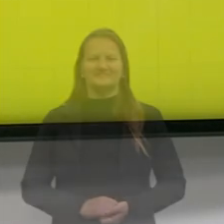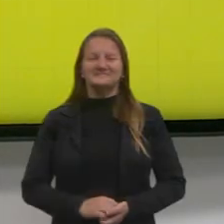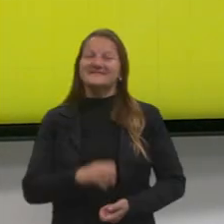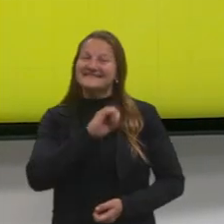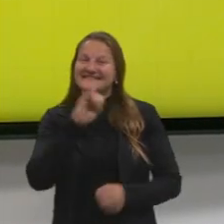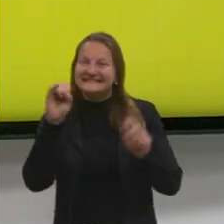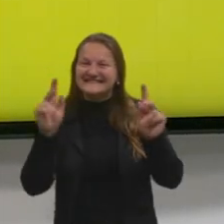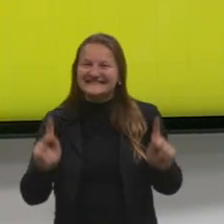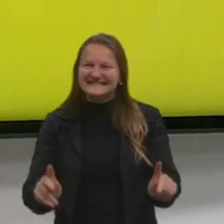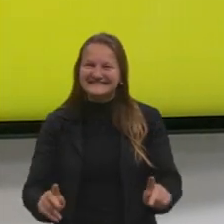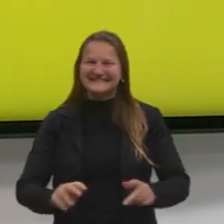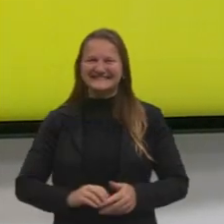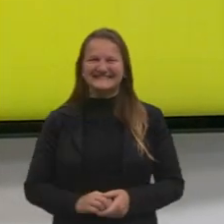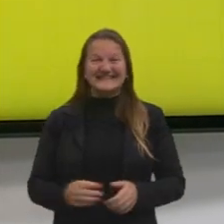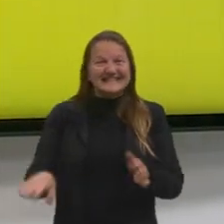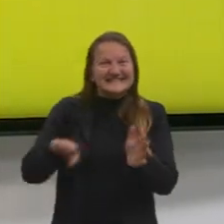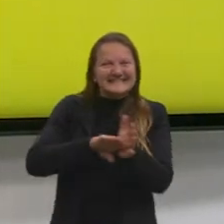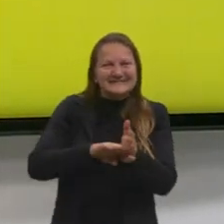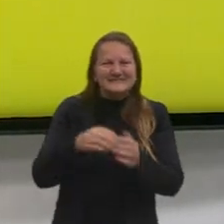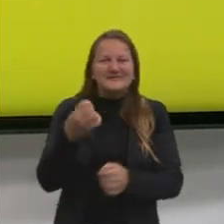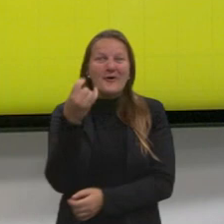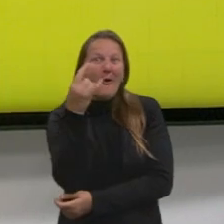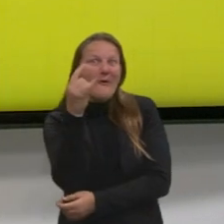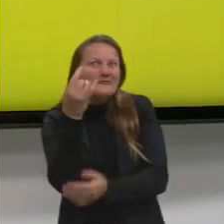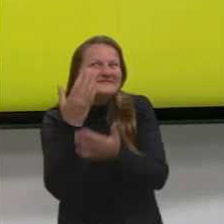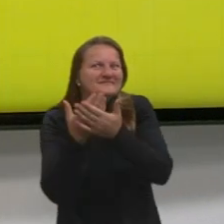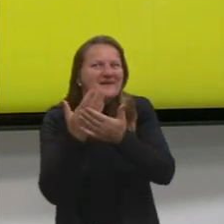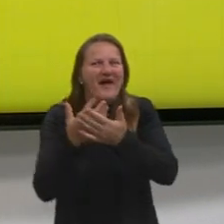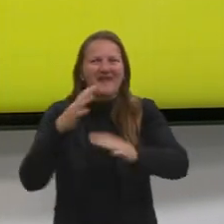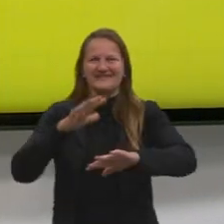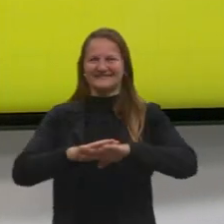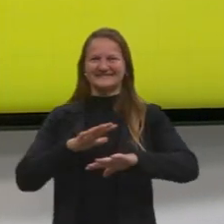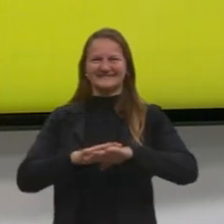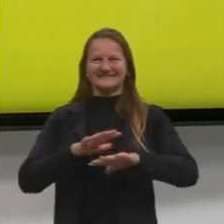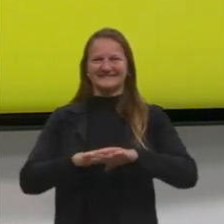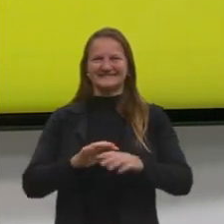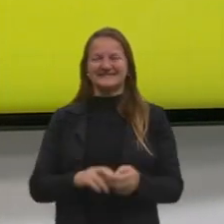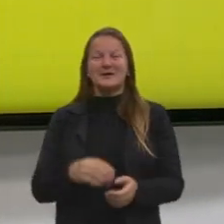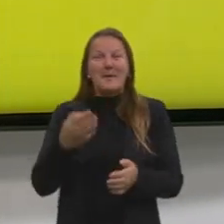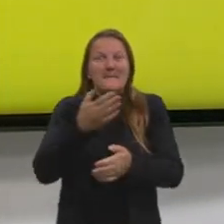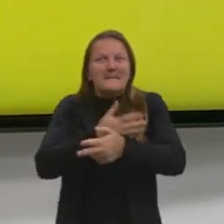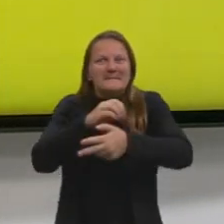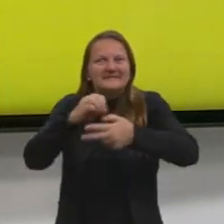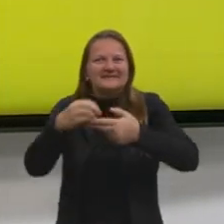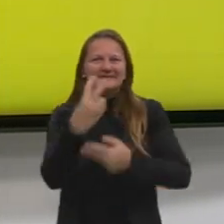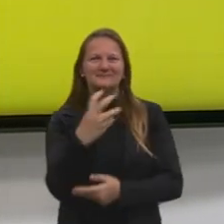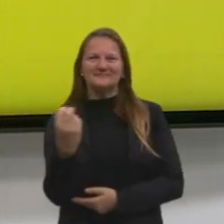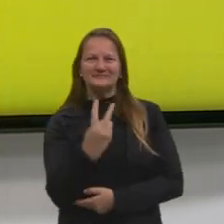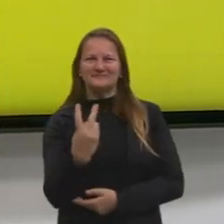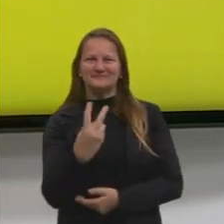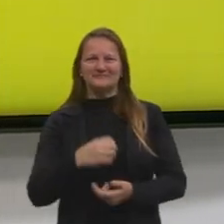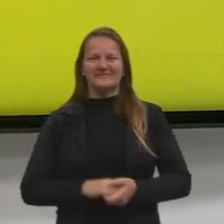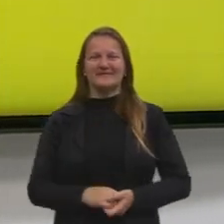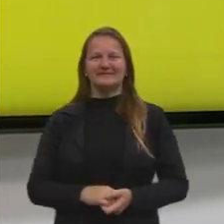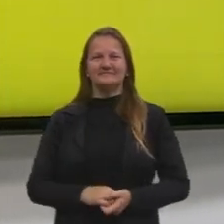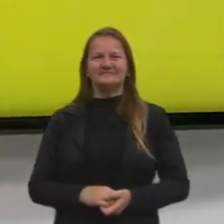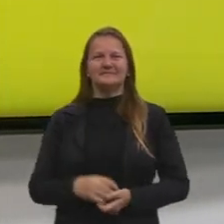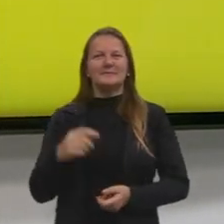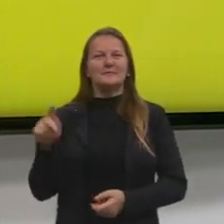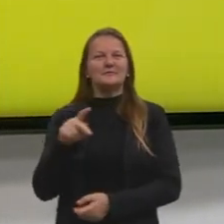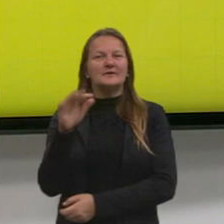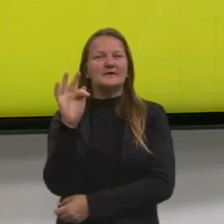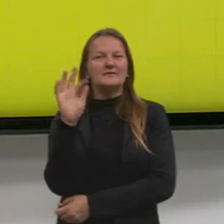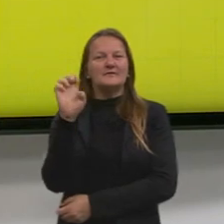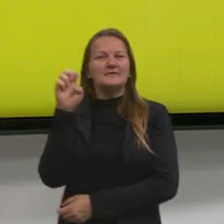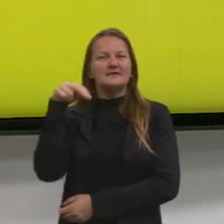oi oi pessoas Chegamos na nossa última aula de matemática do Pré Enem 2022 eu sou a